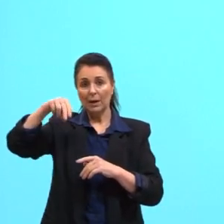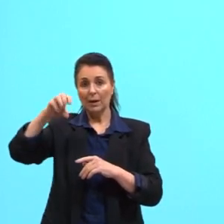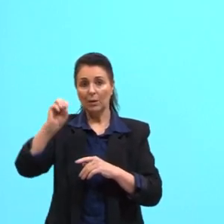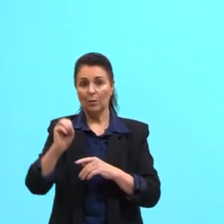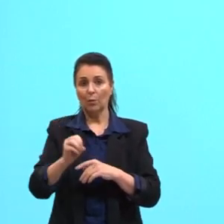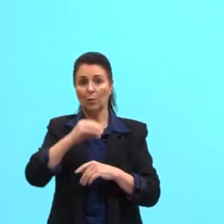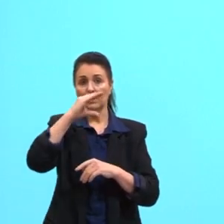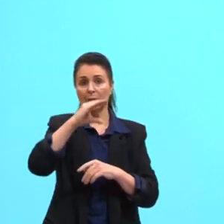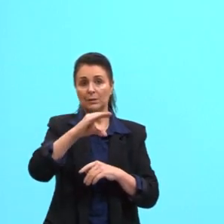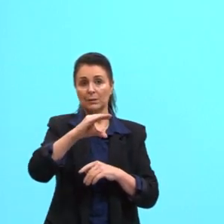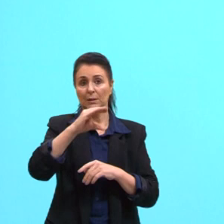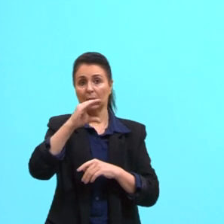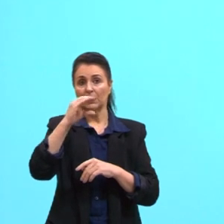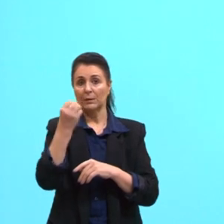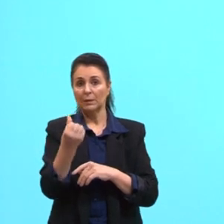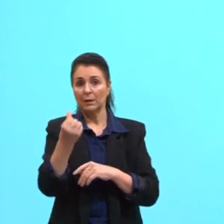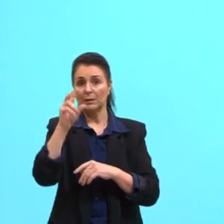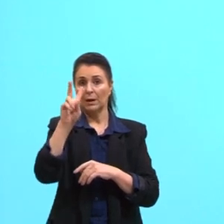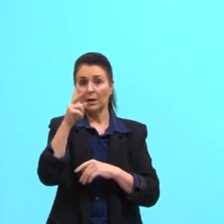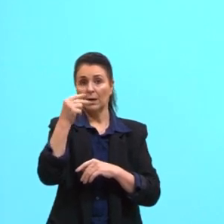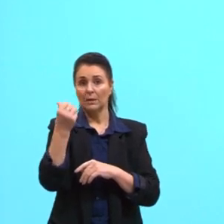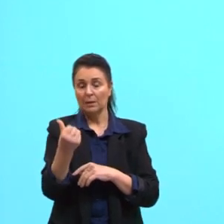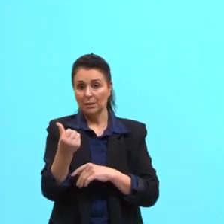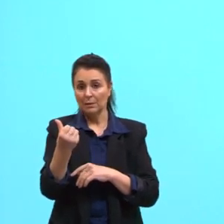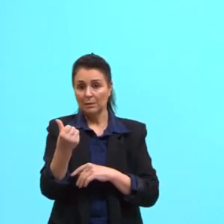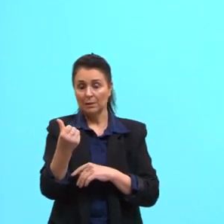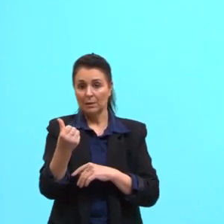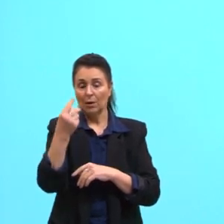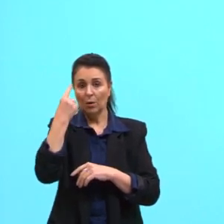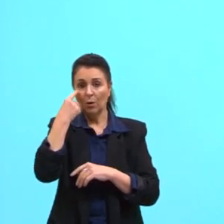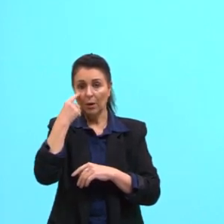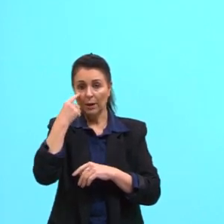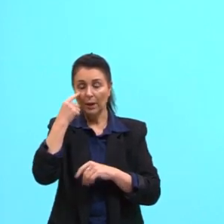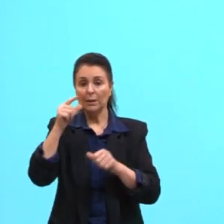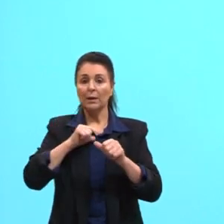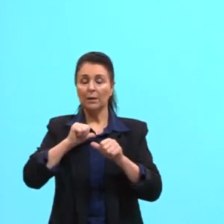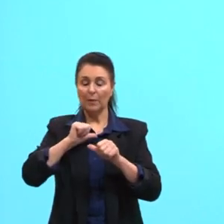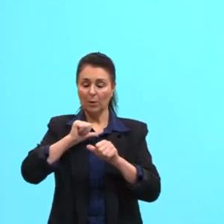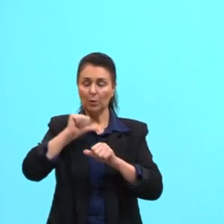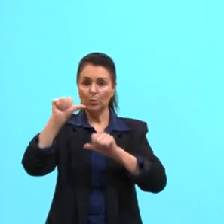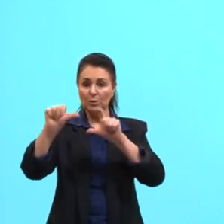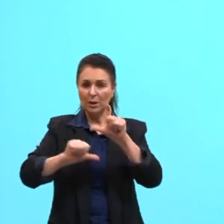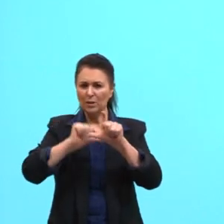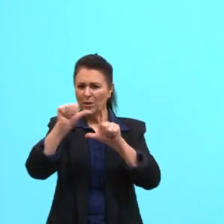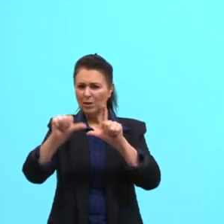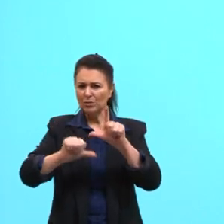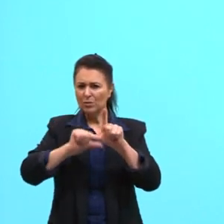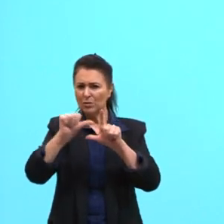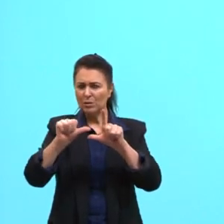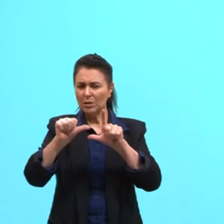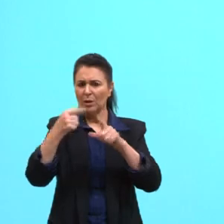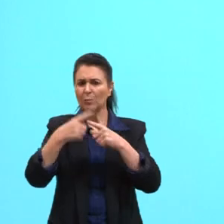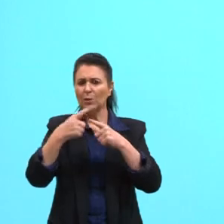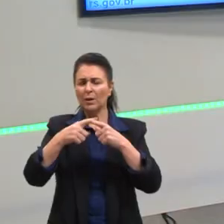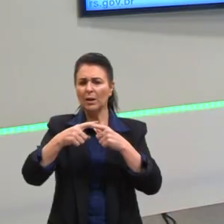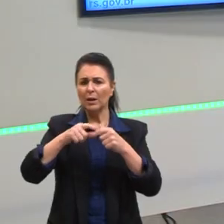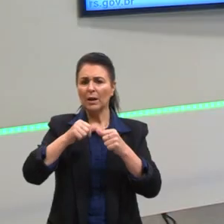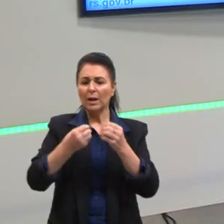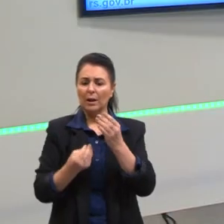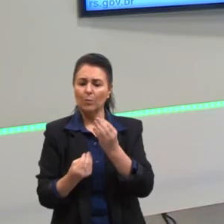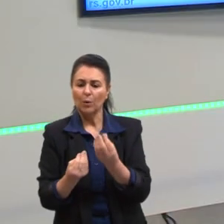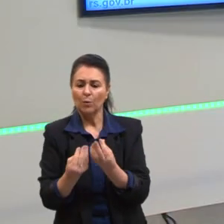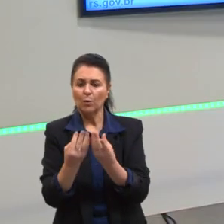produtos na equação Global mas eu tenho ele nos reagentes na intermediária porque porque uma reação de combustão